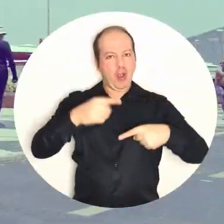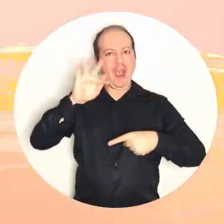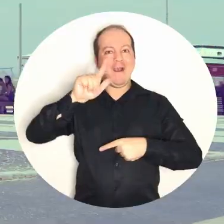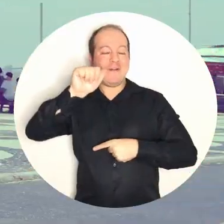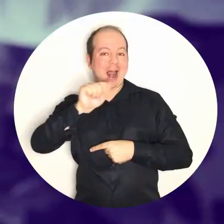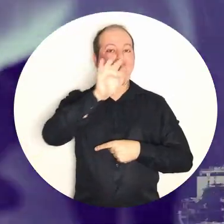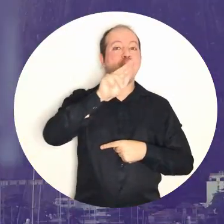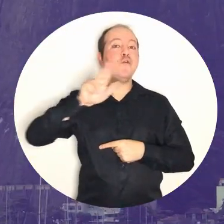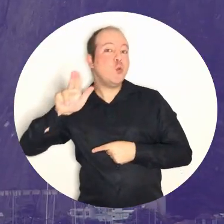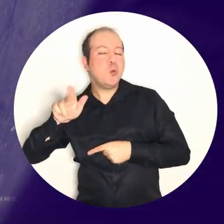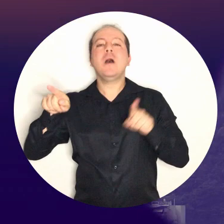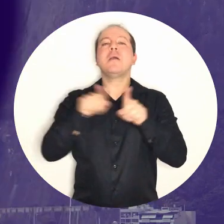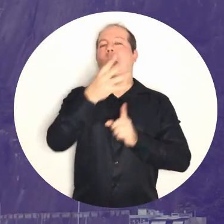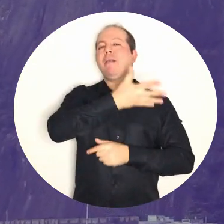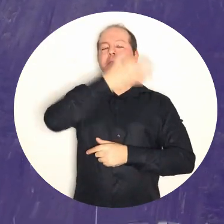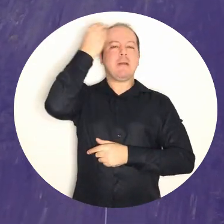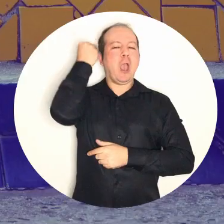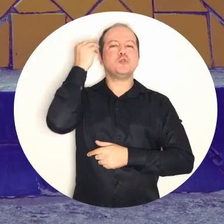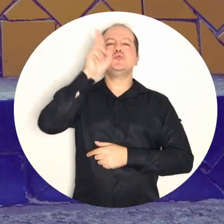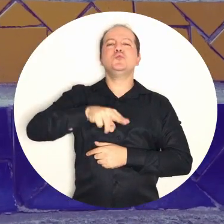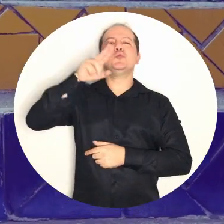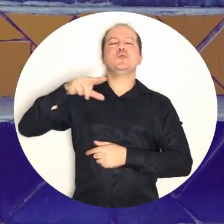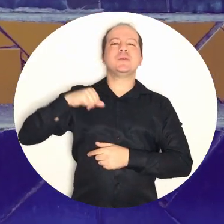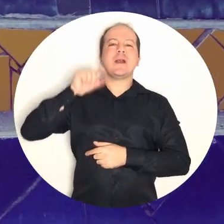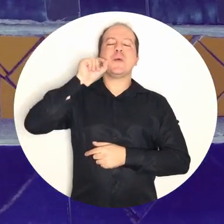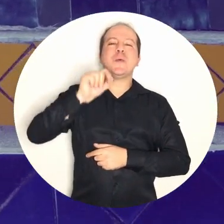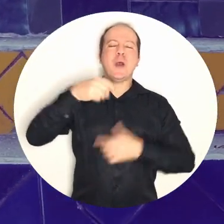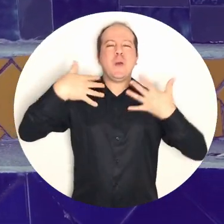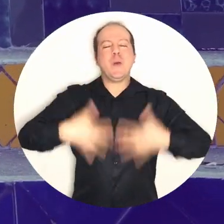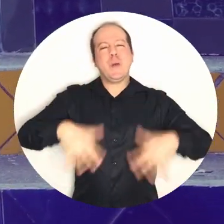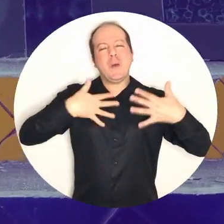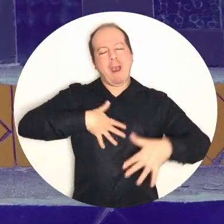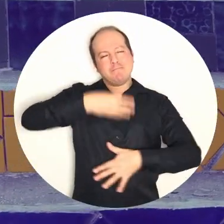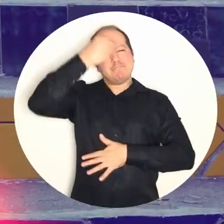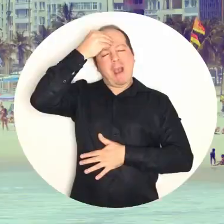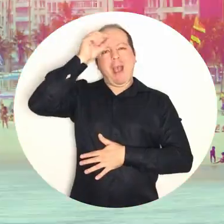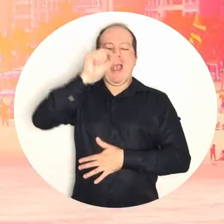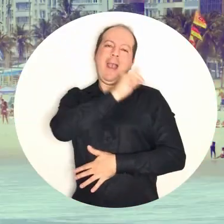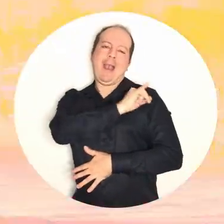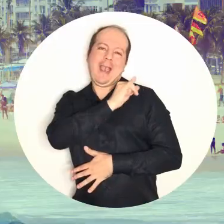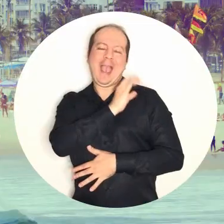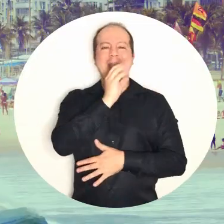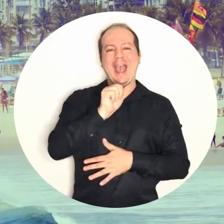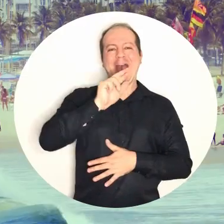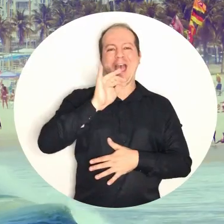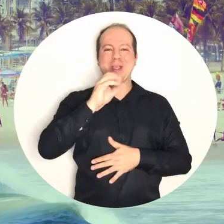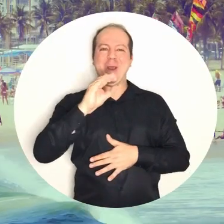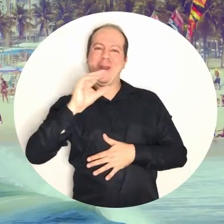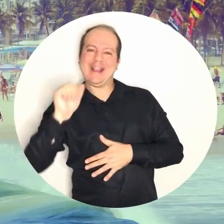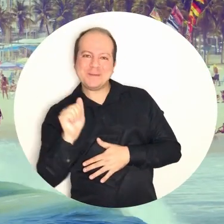o carioca não esquecer de tudo que o faz sentir-se mais carioca. E com isso, e